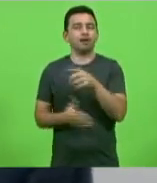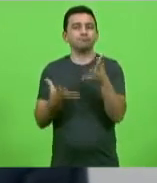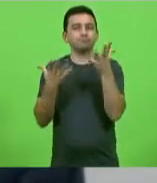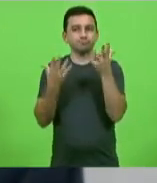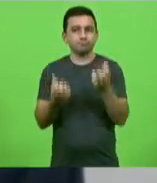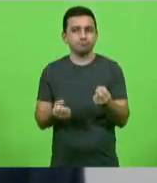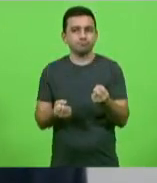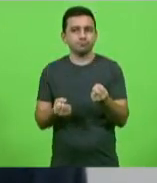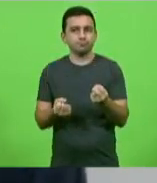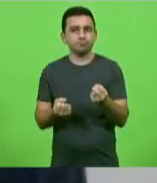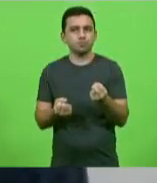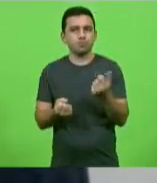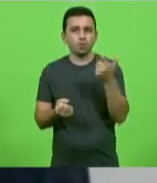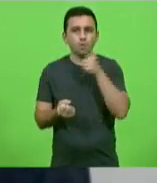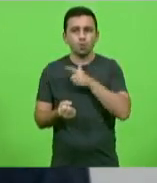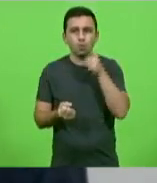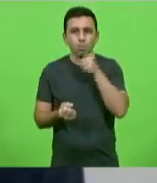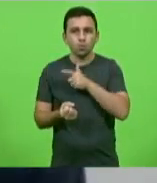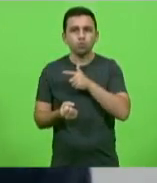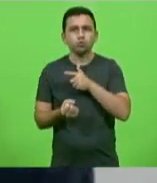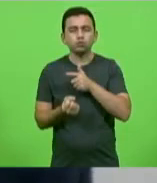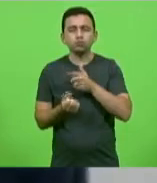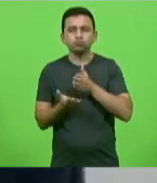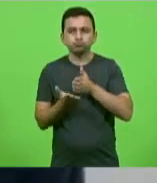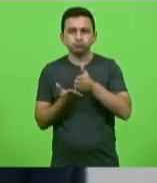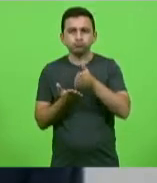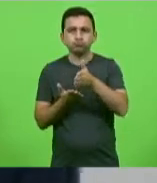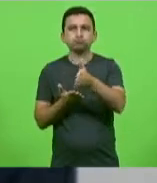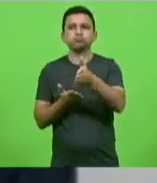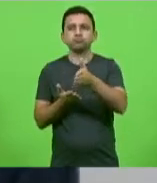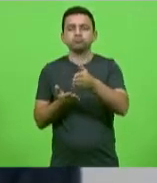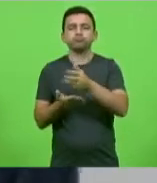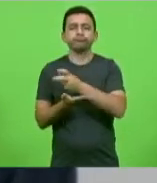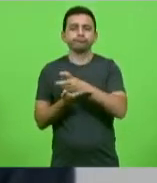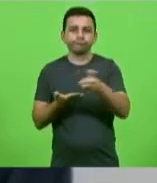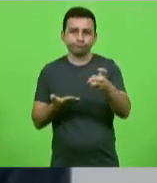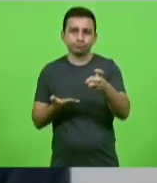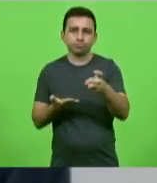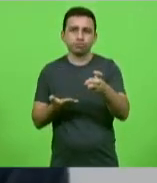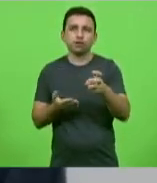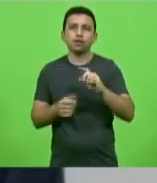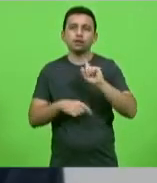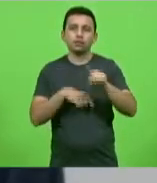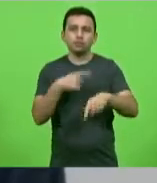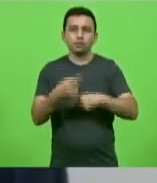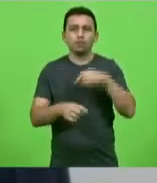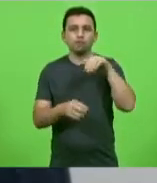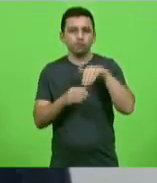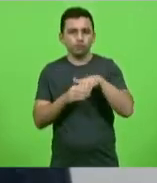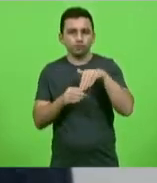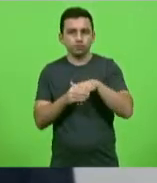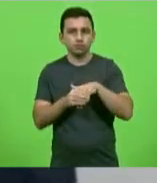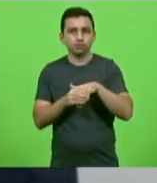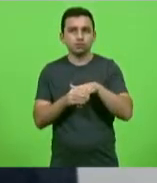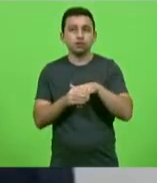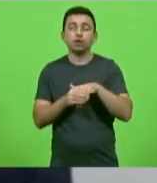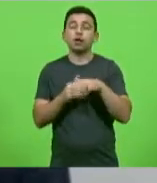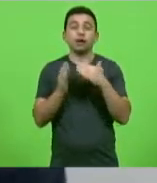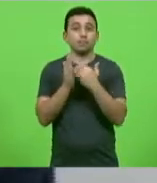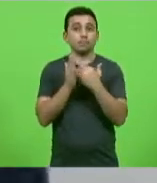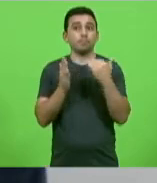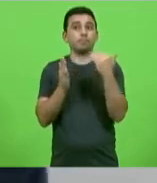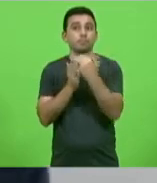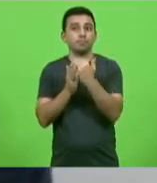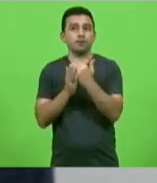admitiu-se a viabilidade desse impeachment e, posteriormente, submetido à votação do plenário maior da Assembleia